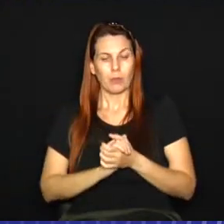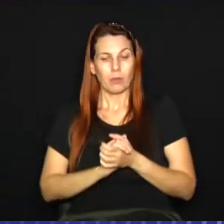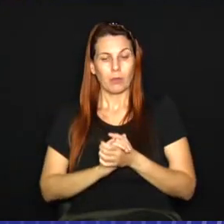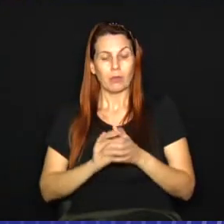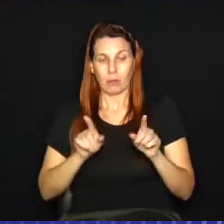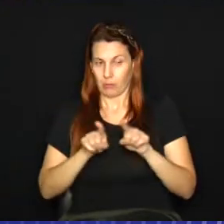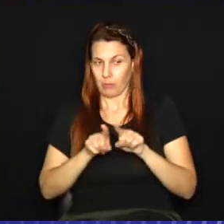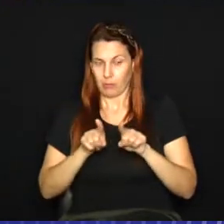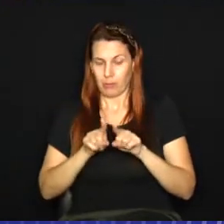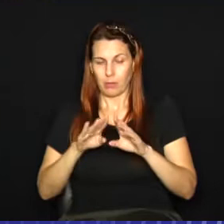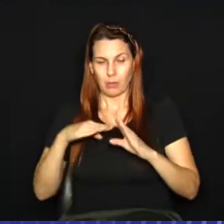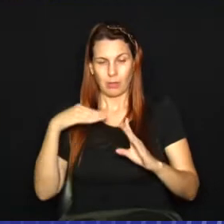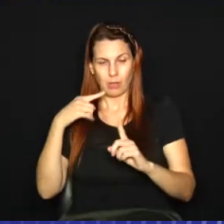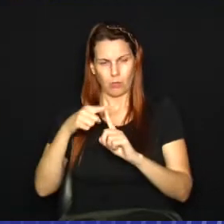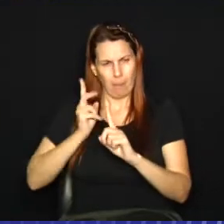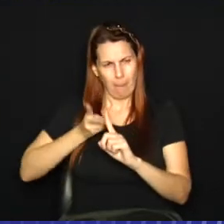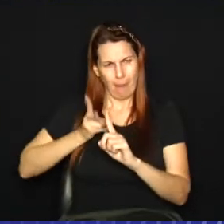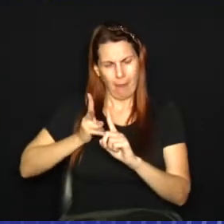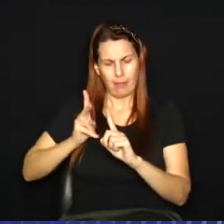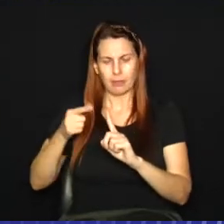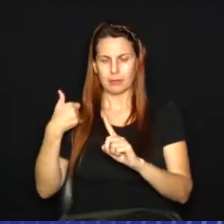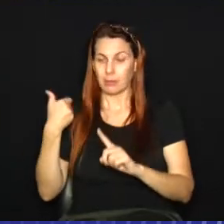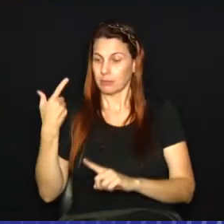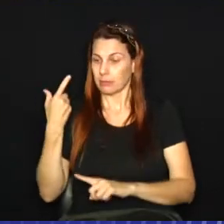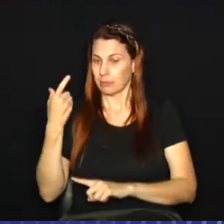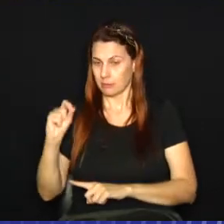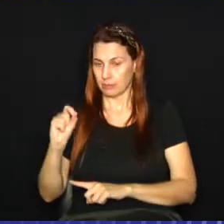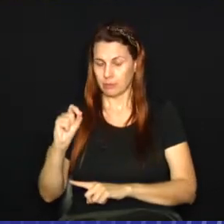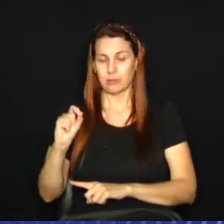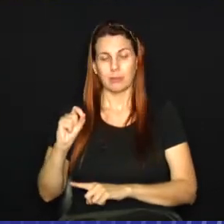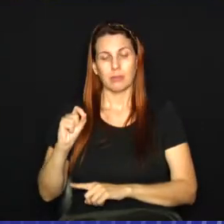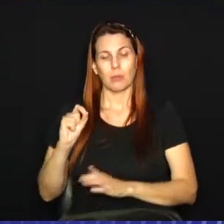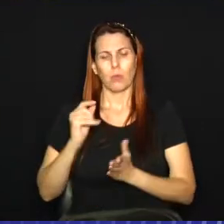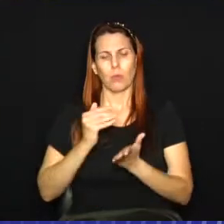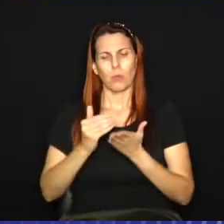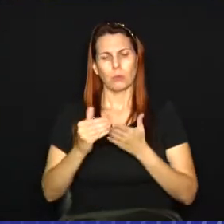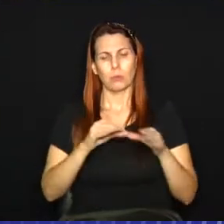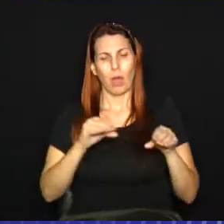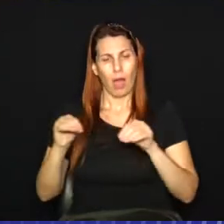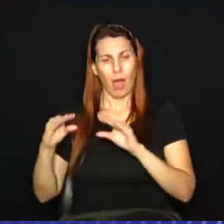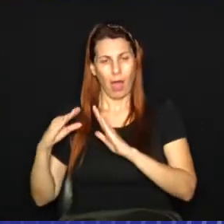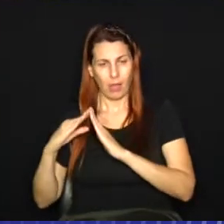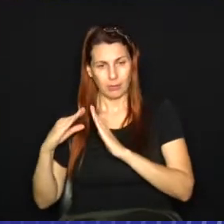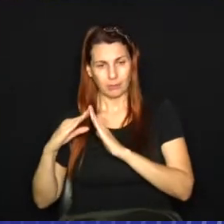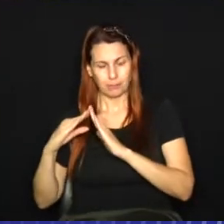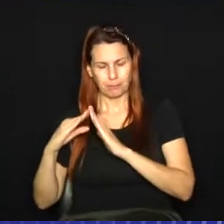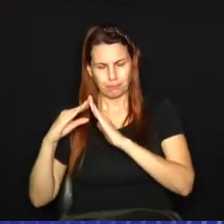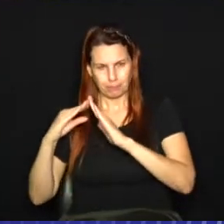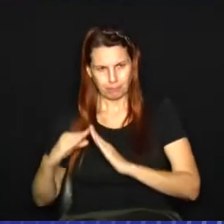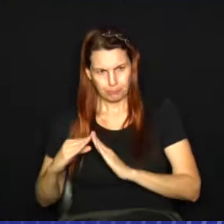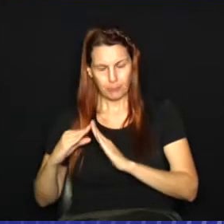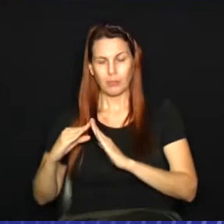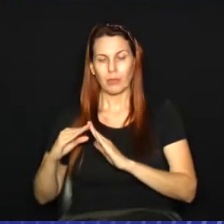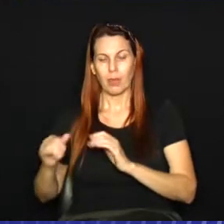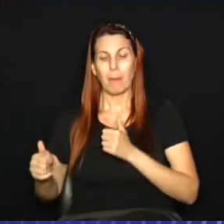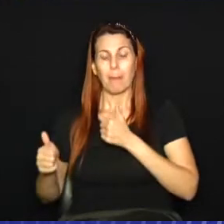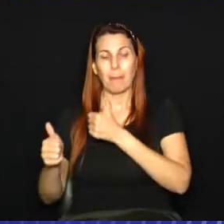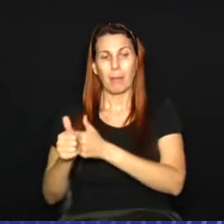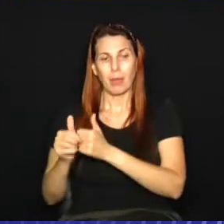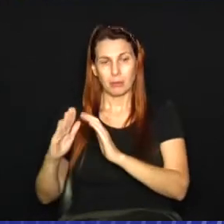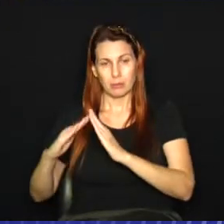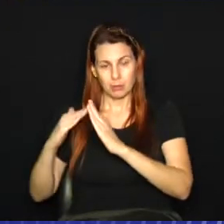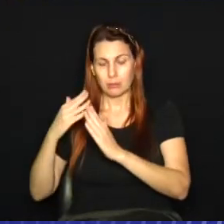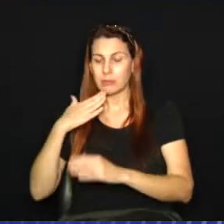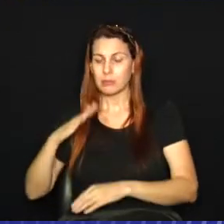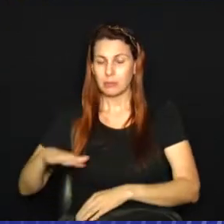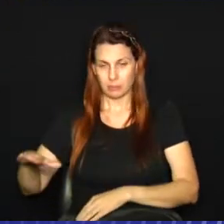mesma paróquia, aos 10 anos de idade, passou a residir próximo da comunidade do Lar Franciscano de Menores.